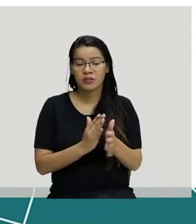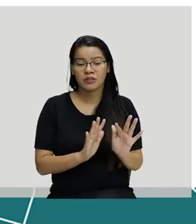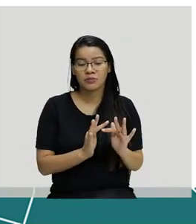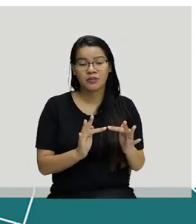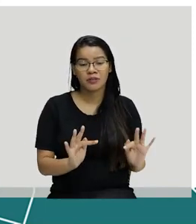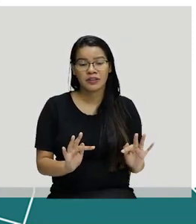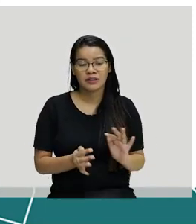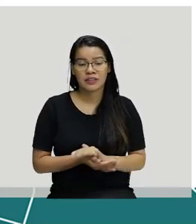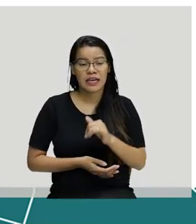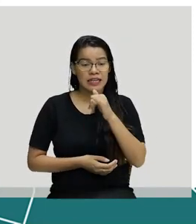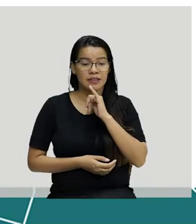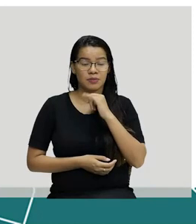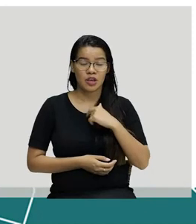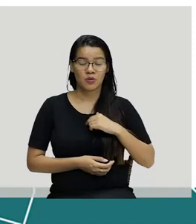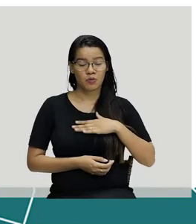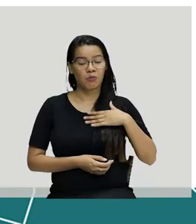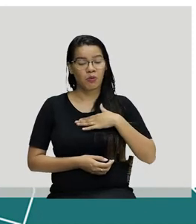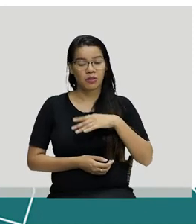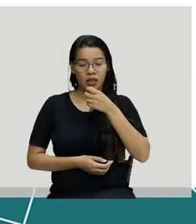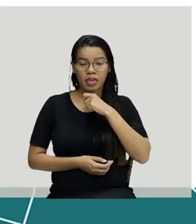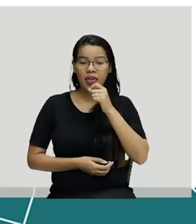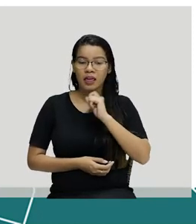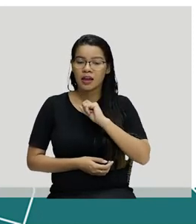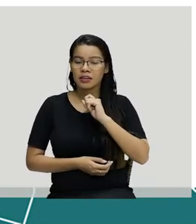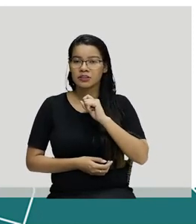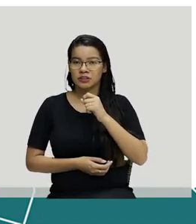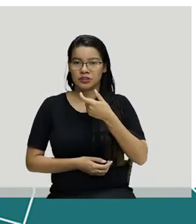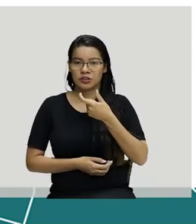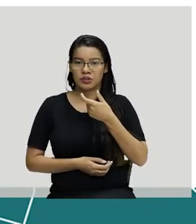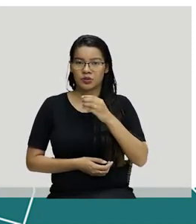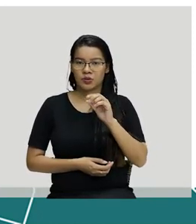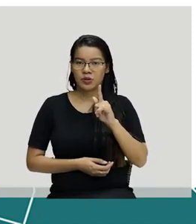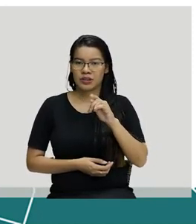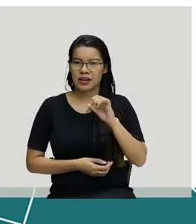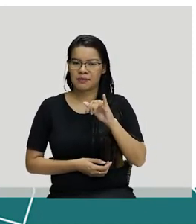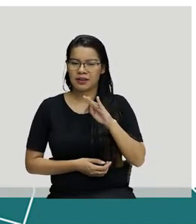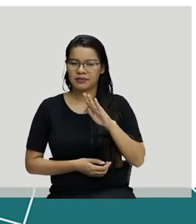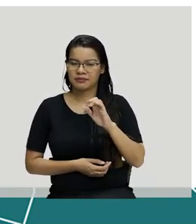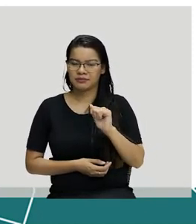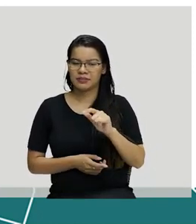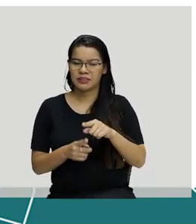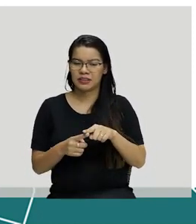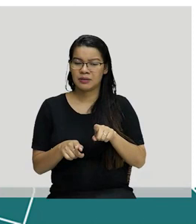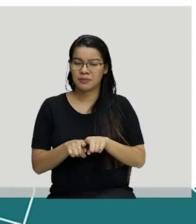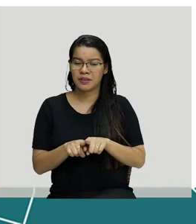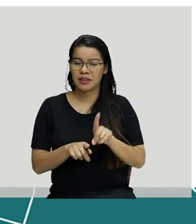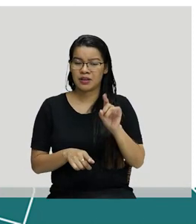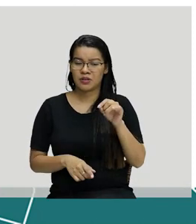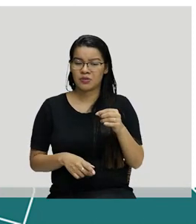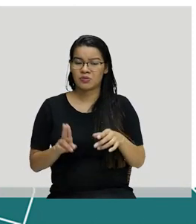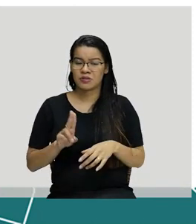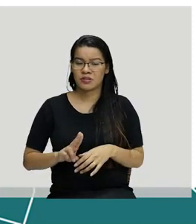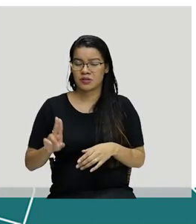de sorvete de goiaba no caso declarativa afirmativa serve também para separar períodos Fica mais um